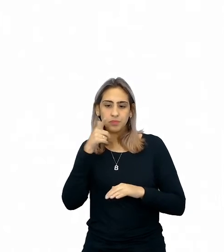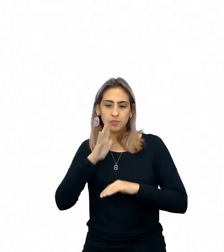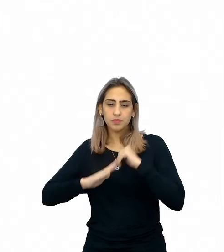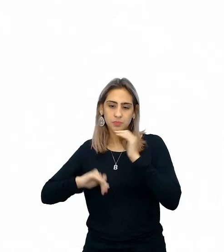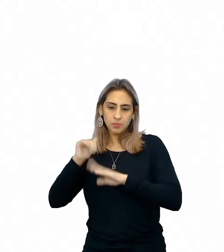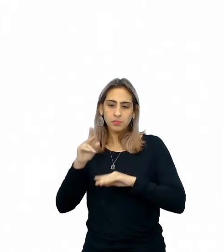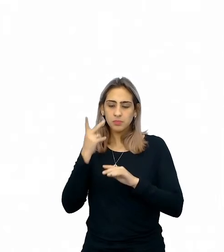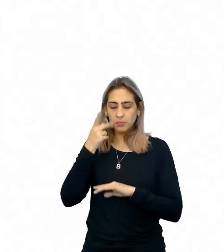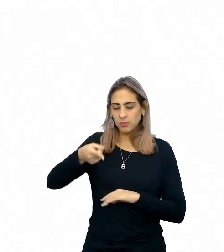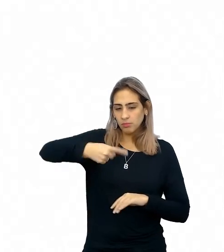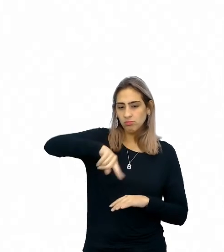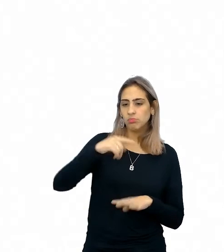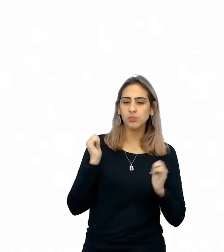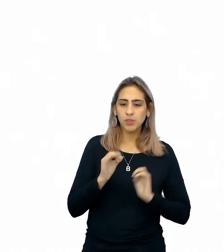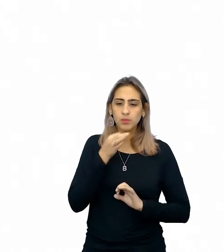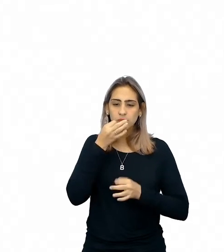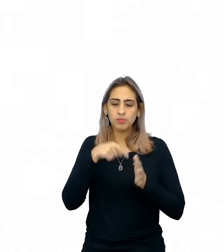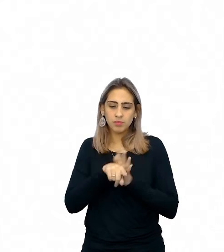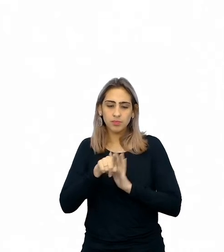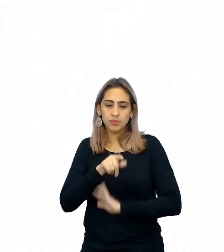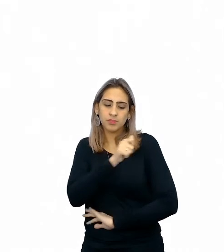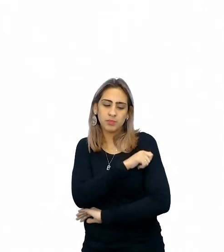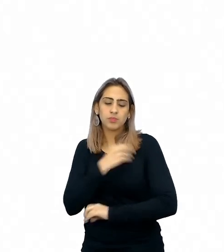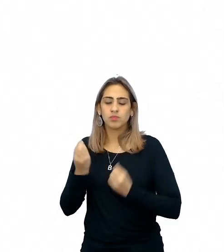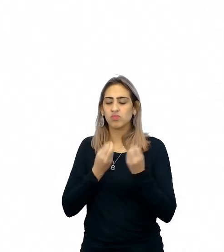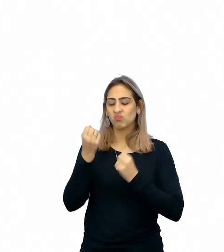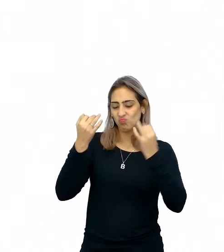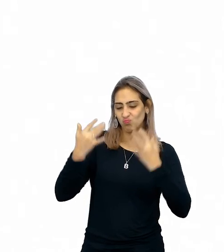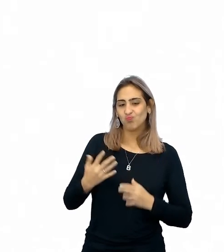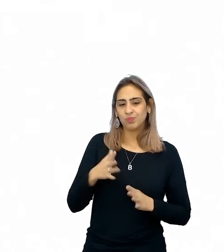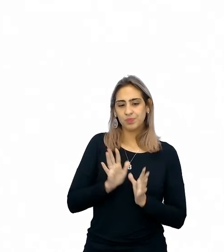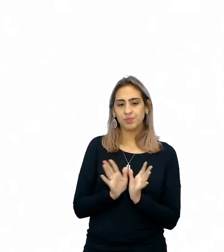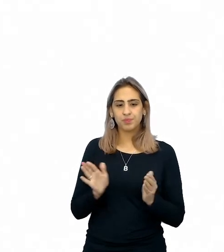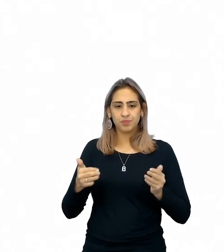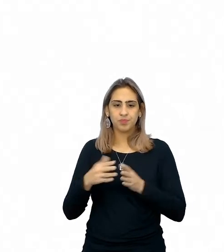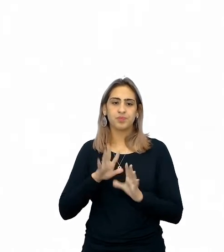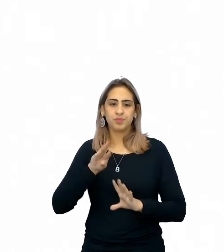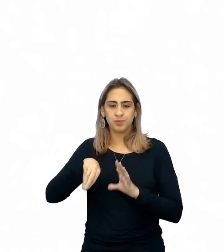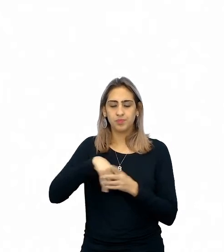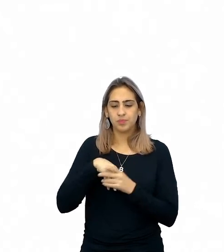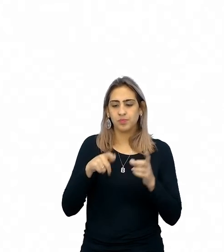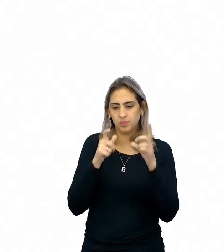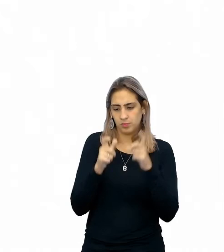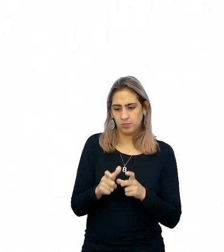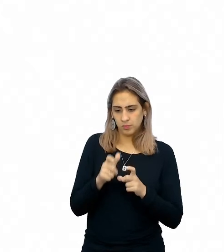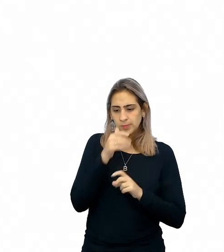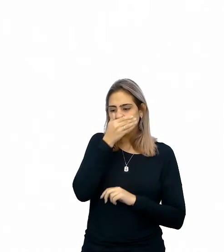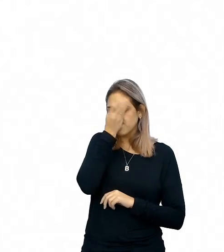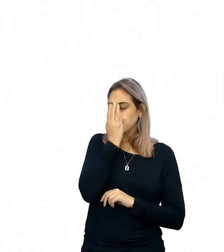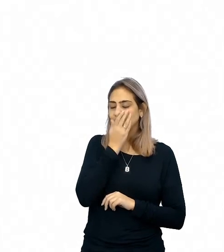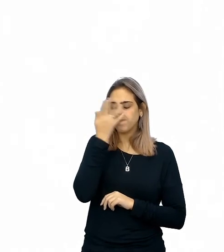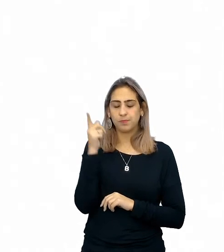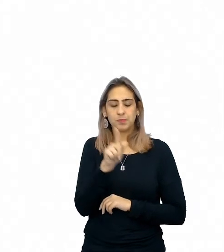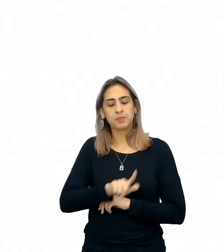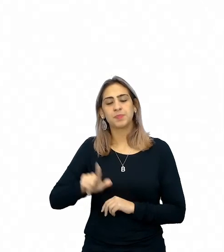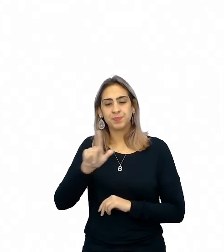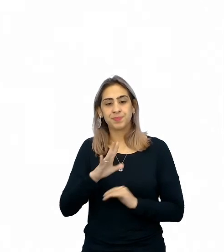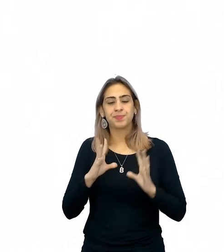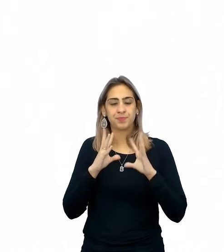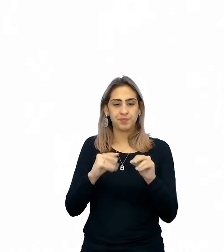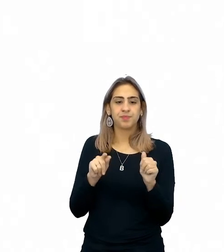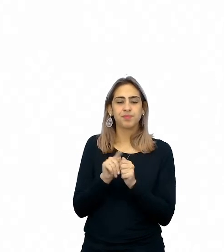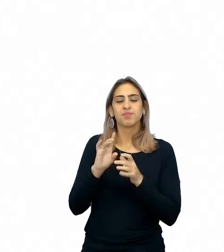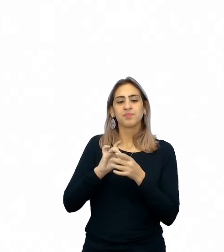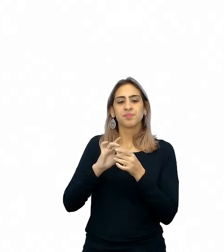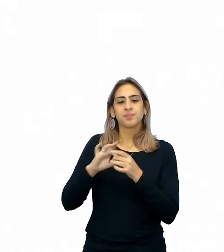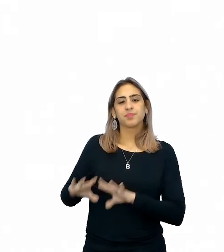para vocês, a gente pode questionar o aluno, como eu falei, se a cerca vai ser construída dentro do terreno. E aí, é claro, olha aqui, a gente deixou